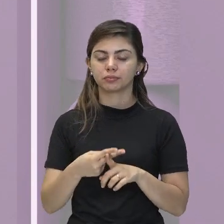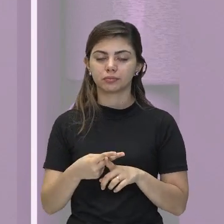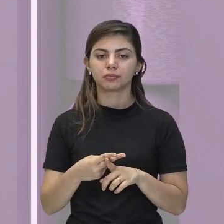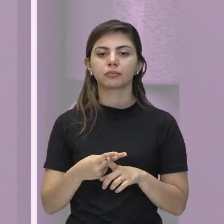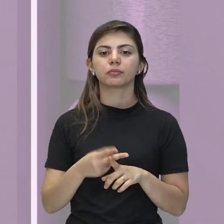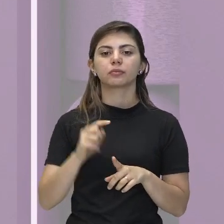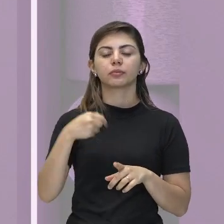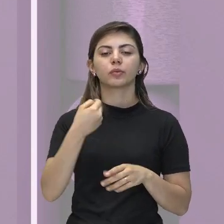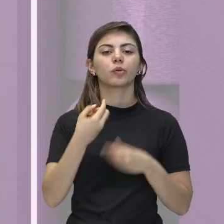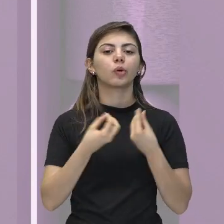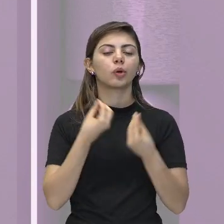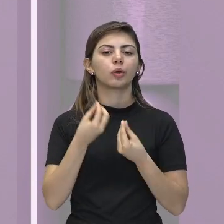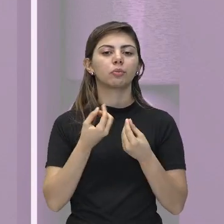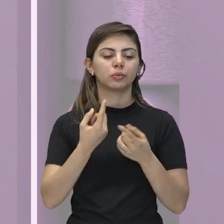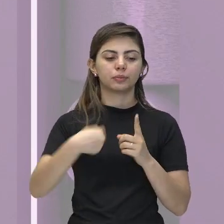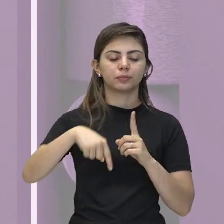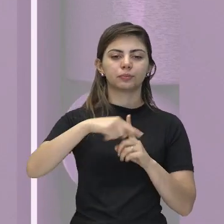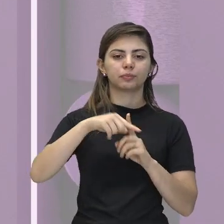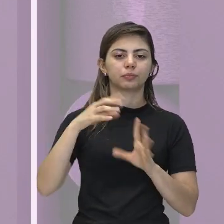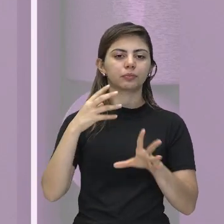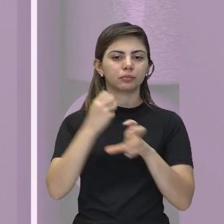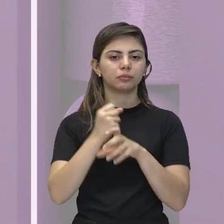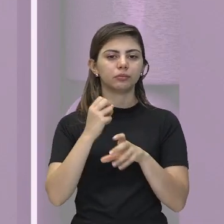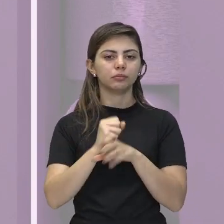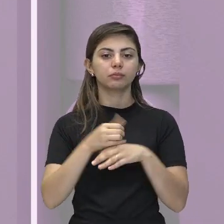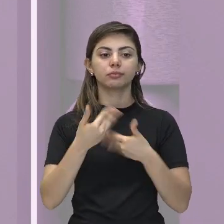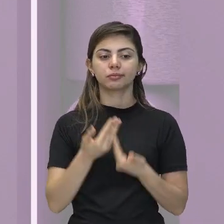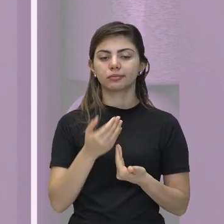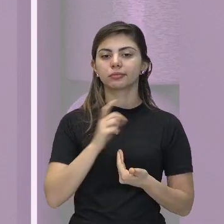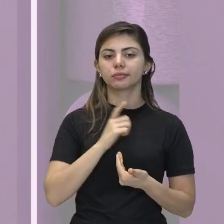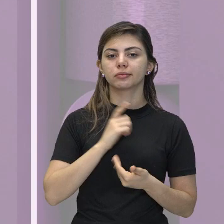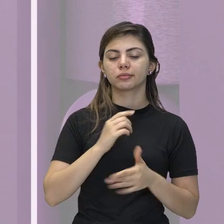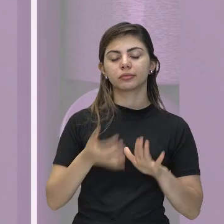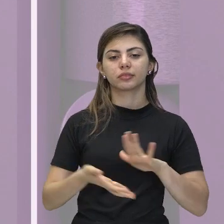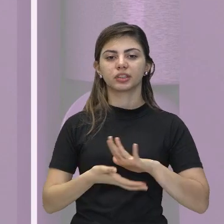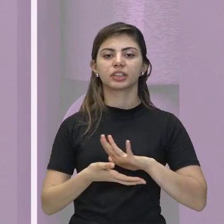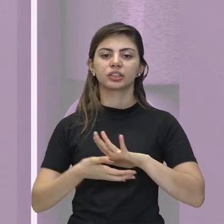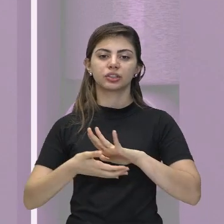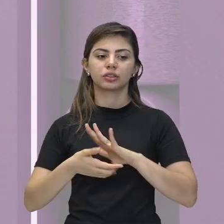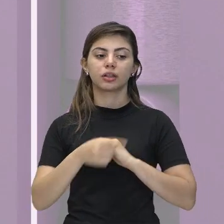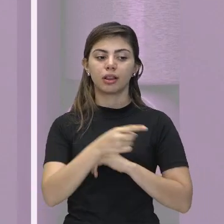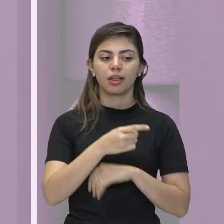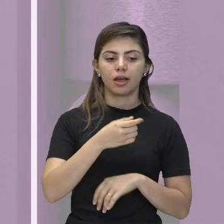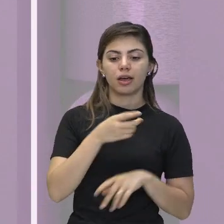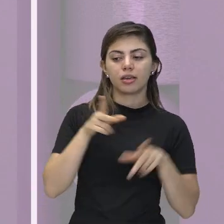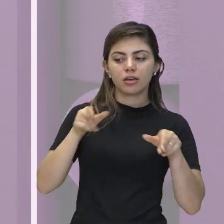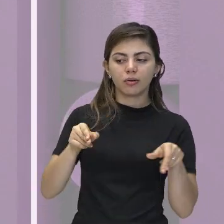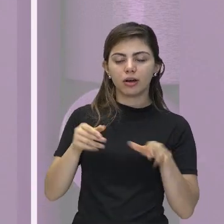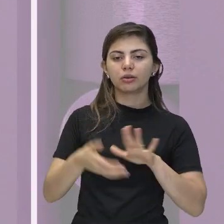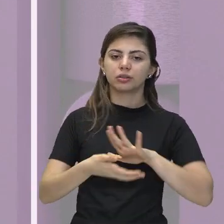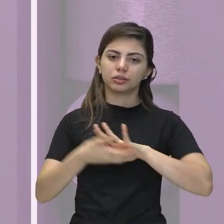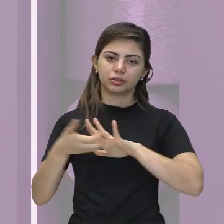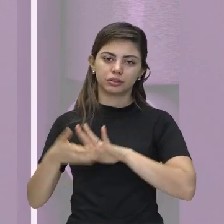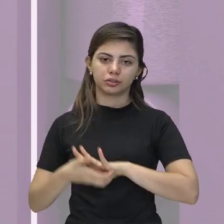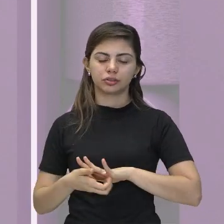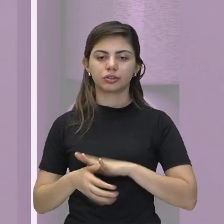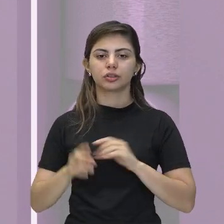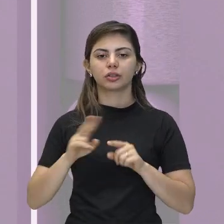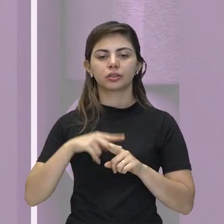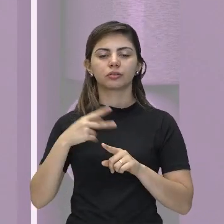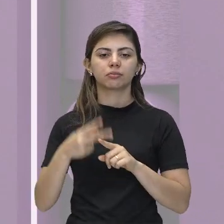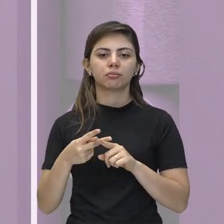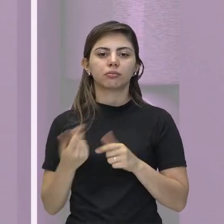gente adiciona. Isso vai fazer com que elimine uma letra. Então, a gente acha primeiro o valor de uma, depois a gente substitui e acha o